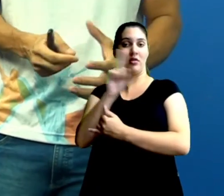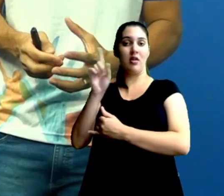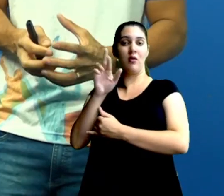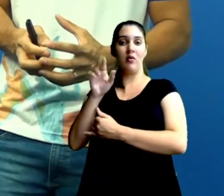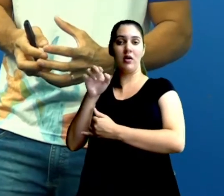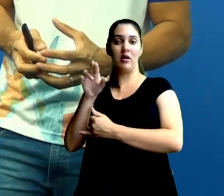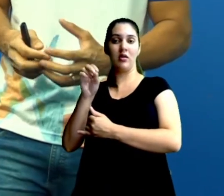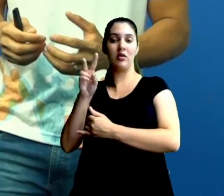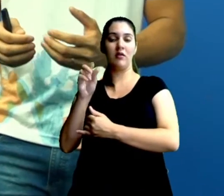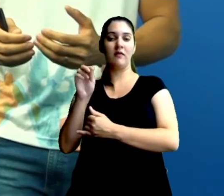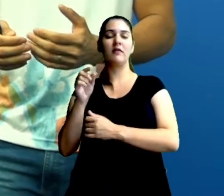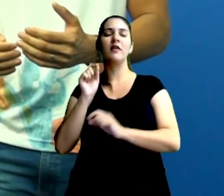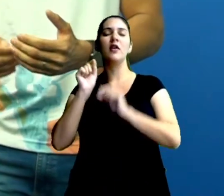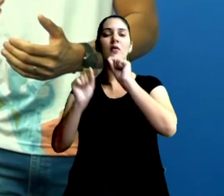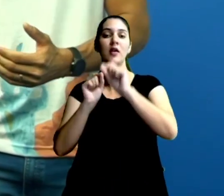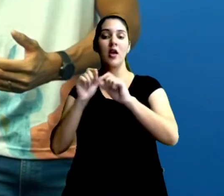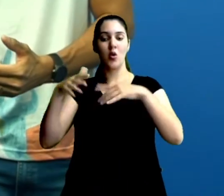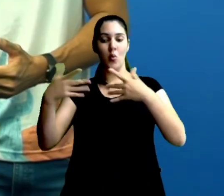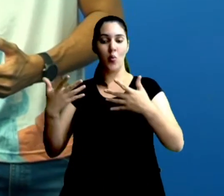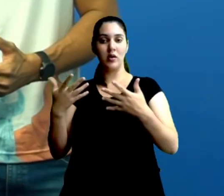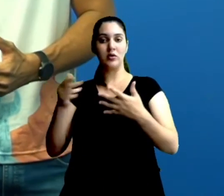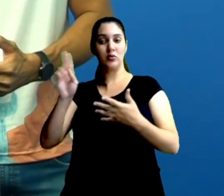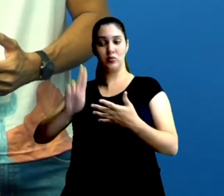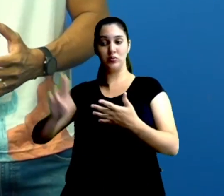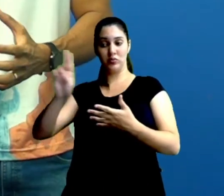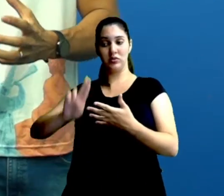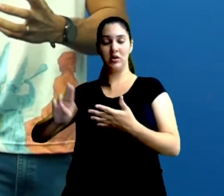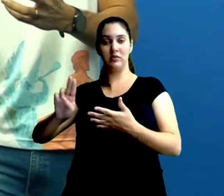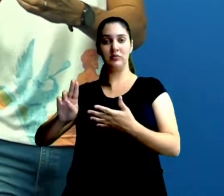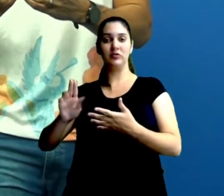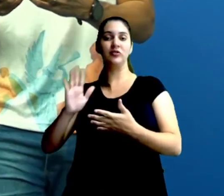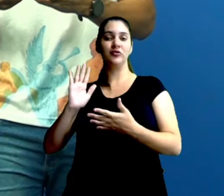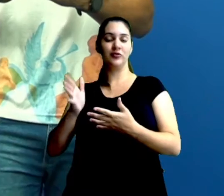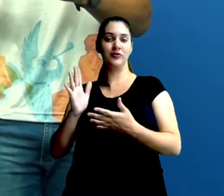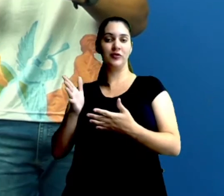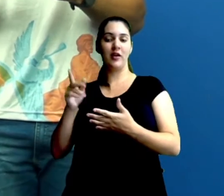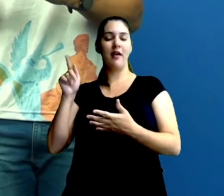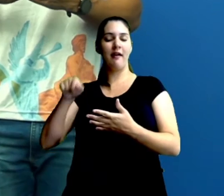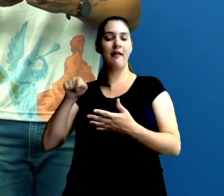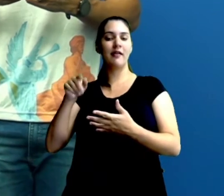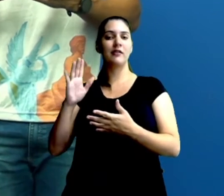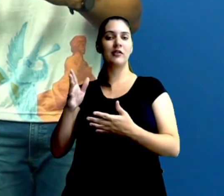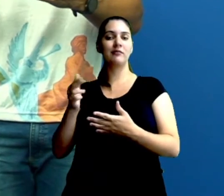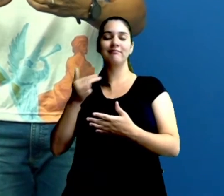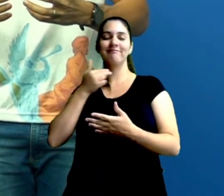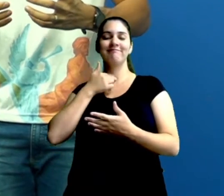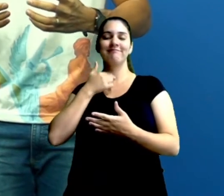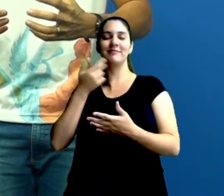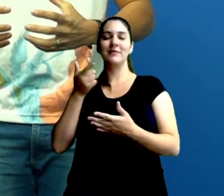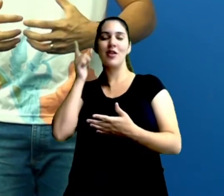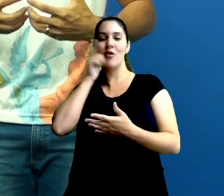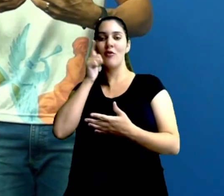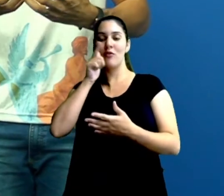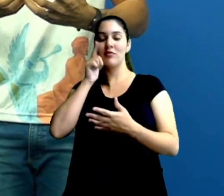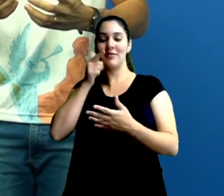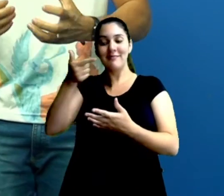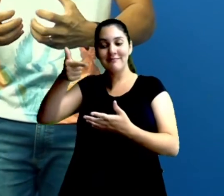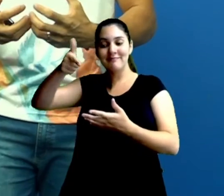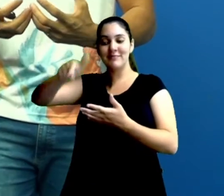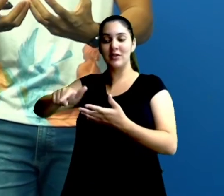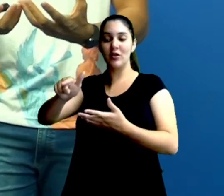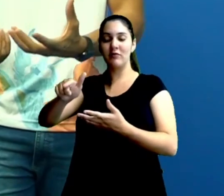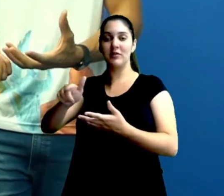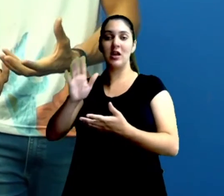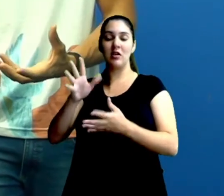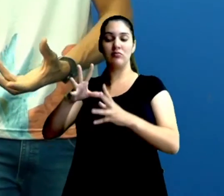renováveis são aquelas em que, quando nós as utilizamos, ela não possui uma capacidade de se renovar, ela